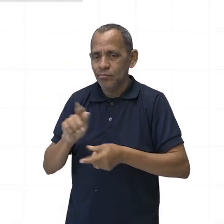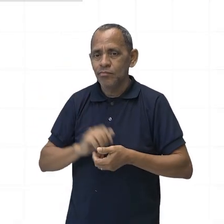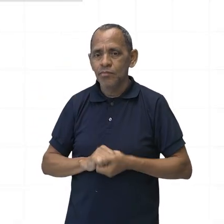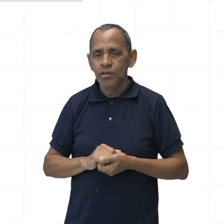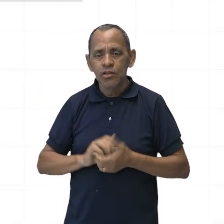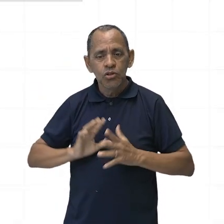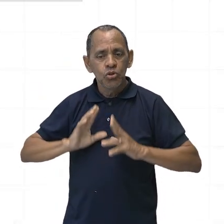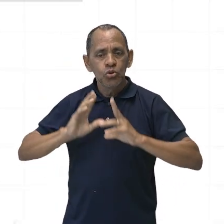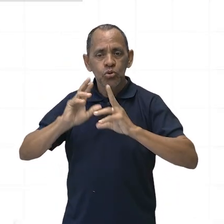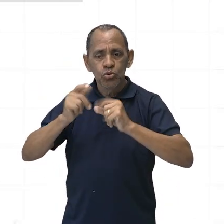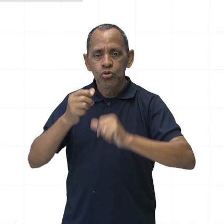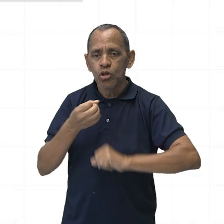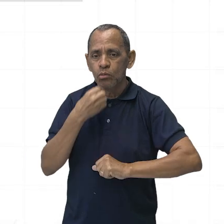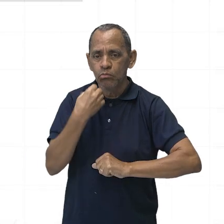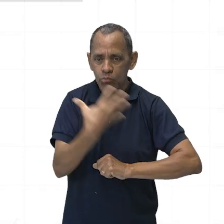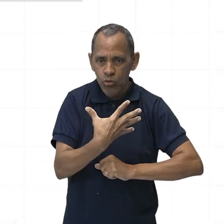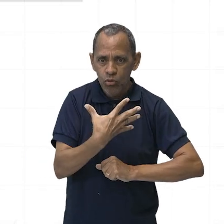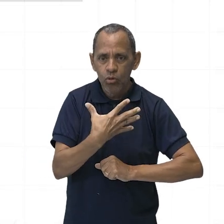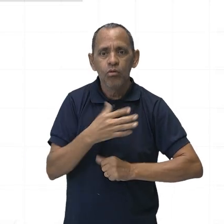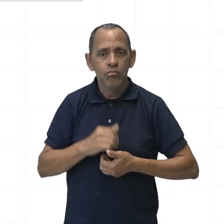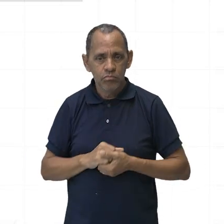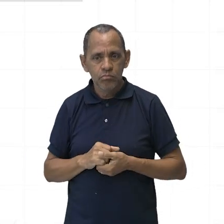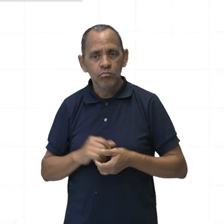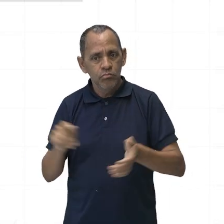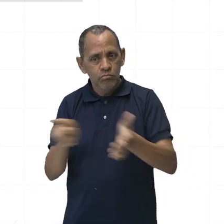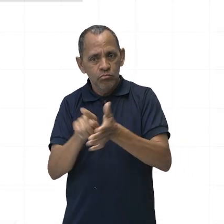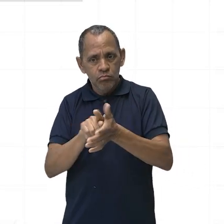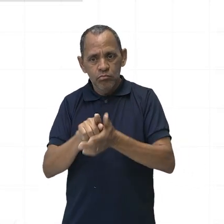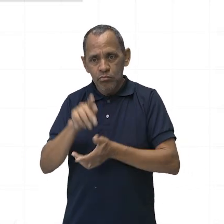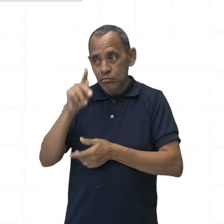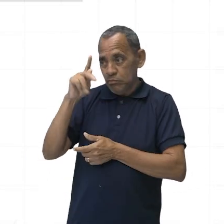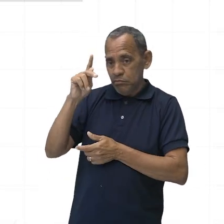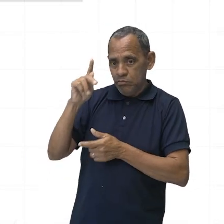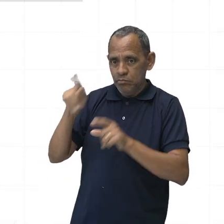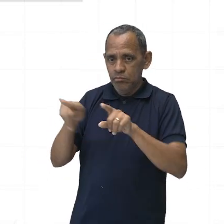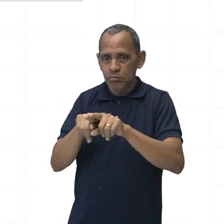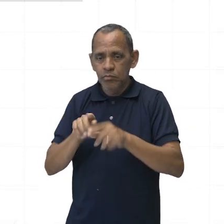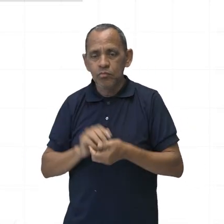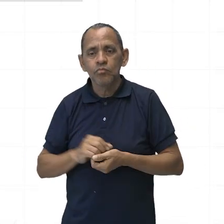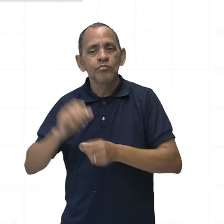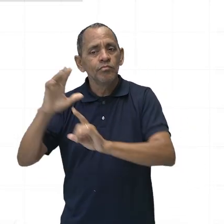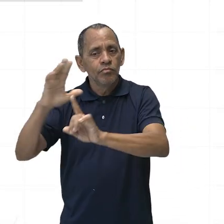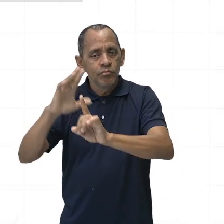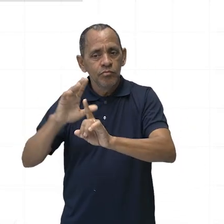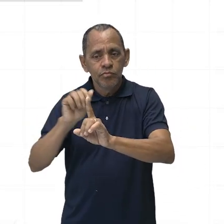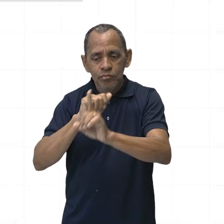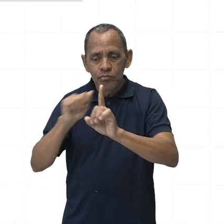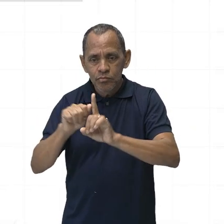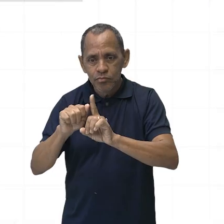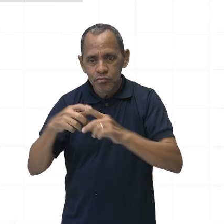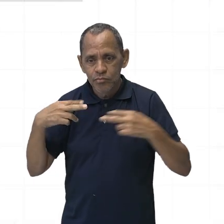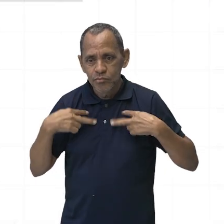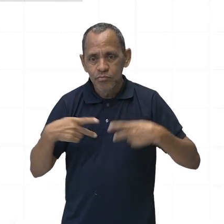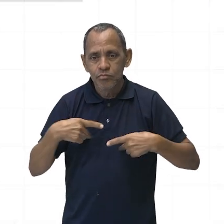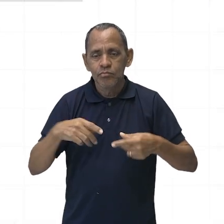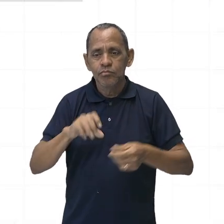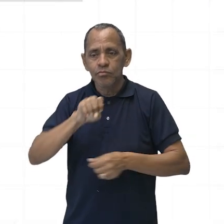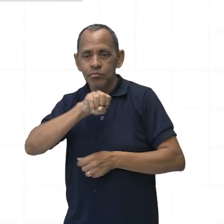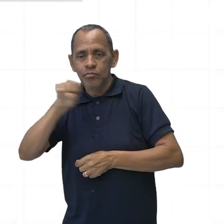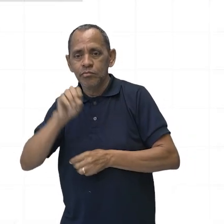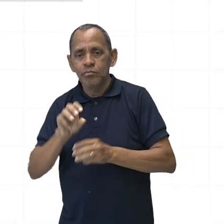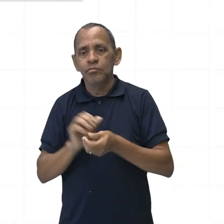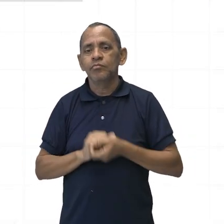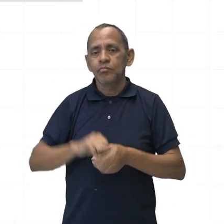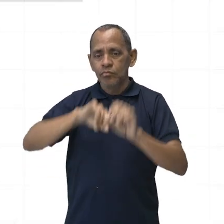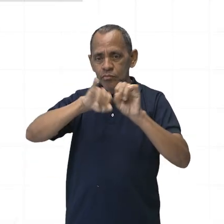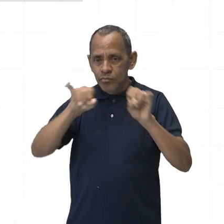vida depende dele, tudo que é bom flui dele. E isso que influencia a sociedade humana.